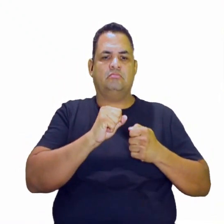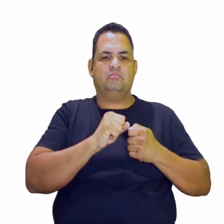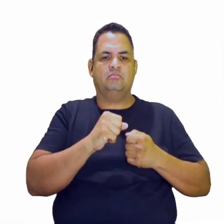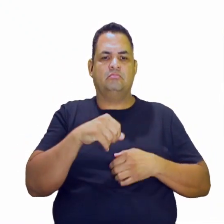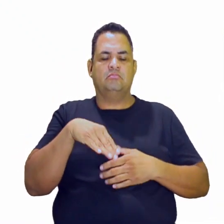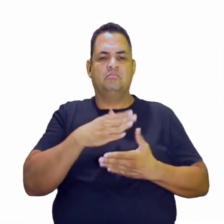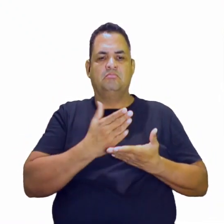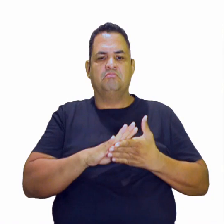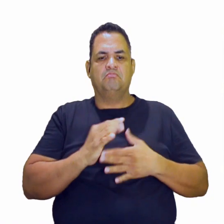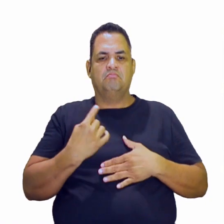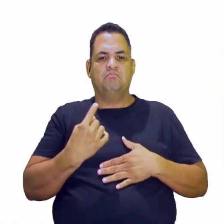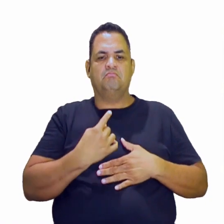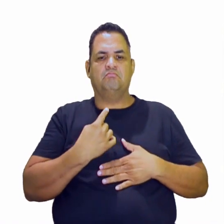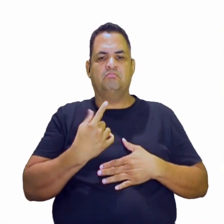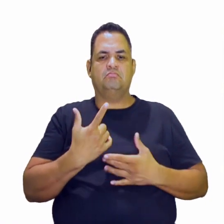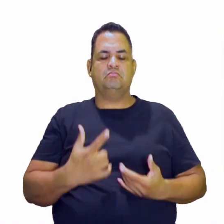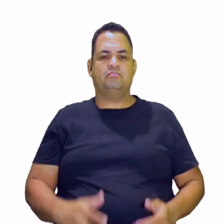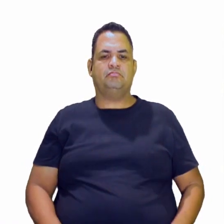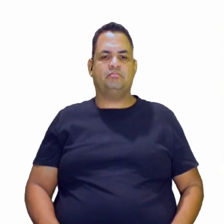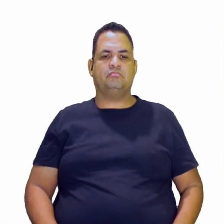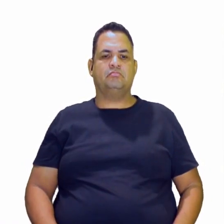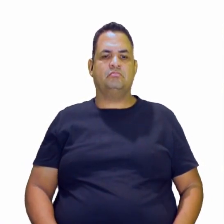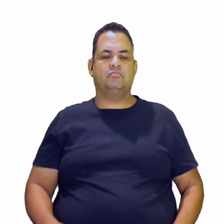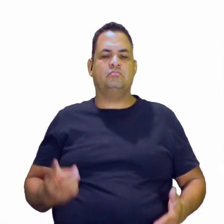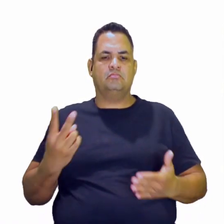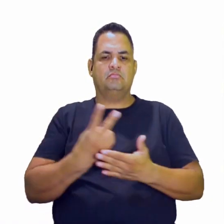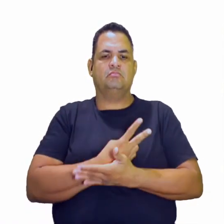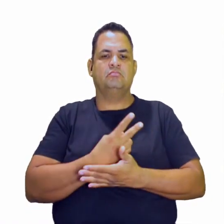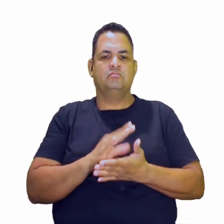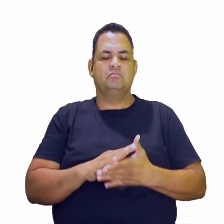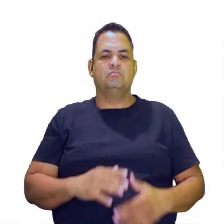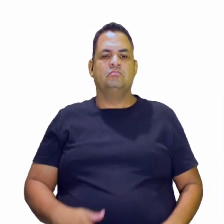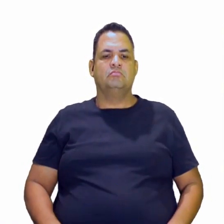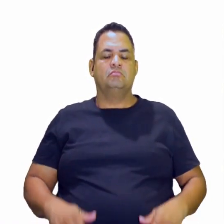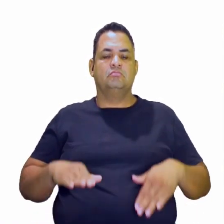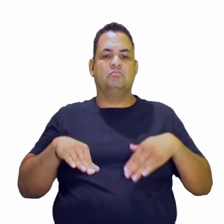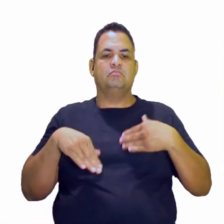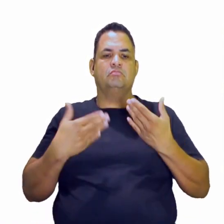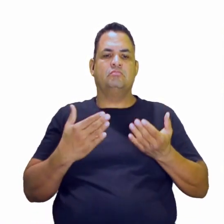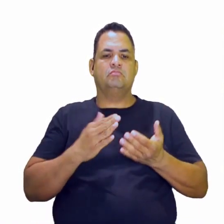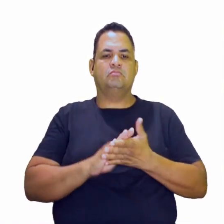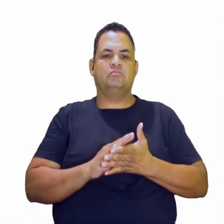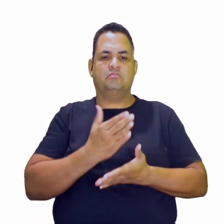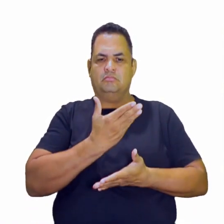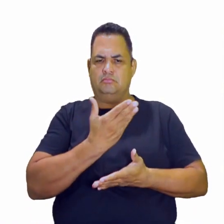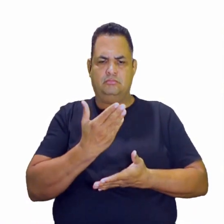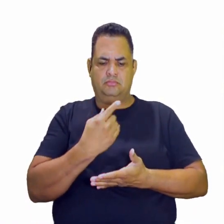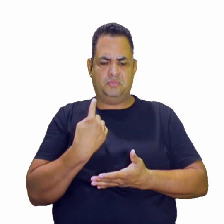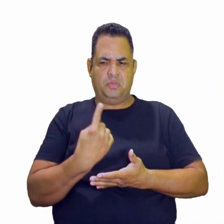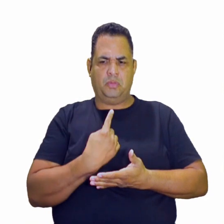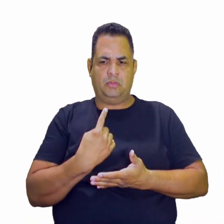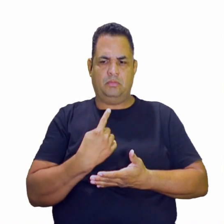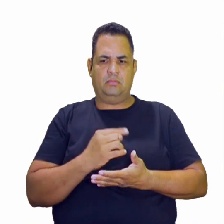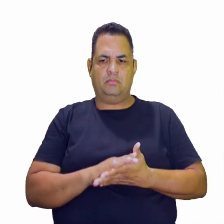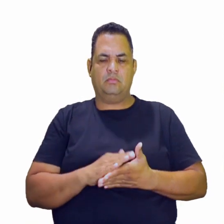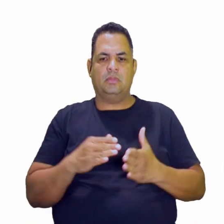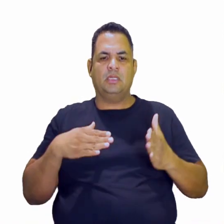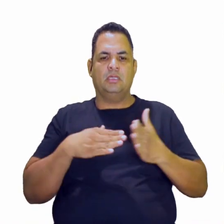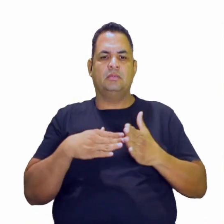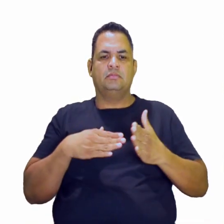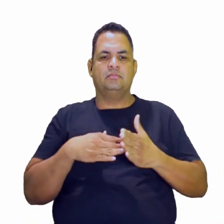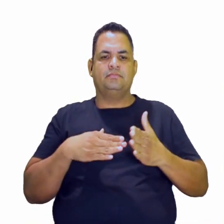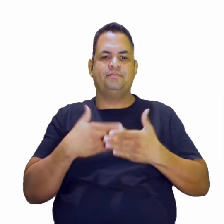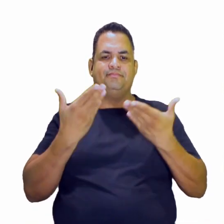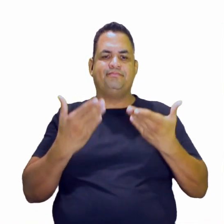palavra somente, sempre induz ao erro. Por quê? Quando você diz que é só aquilo, né?